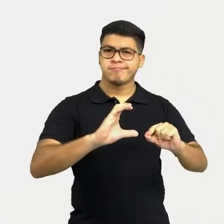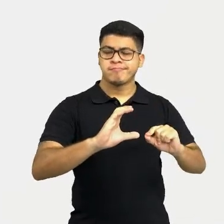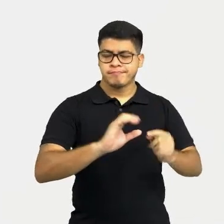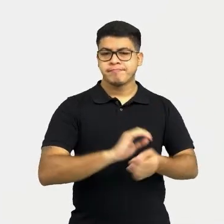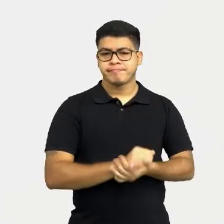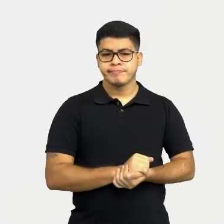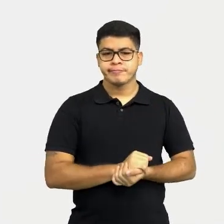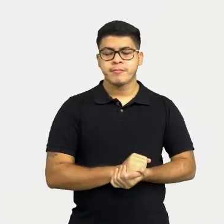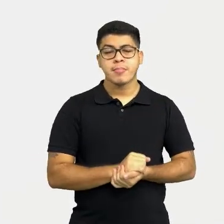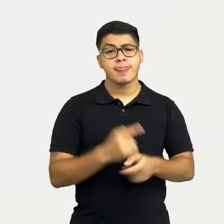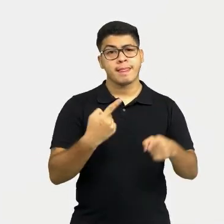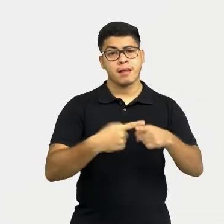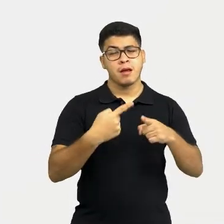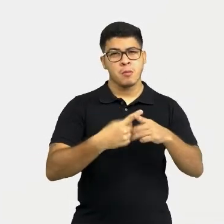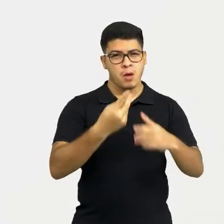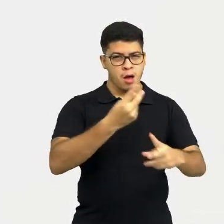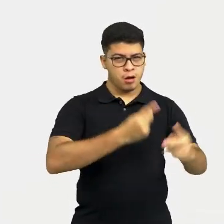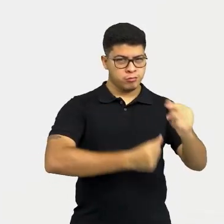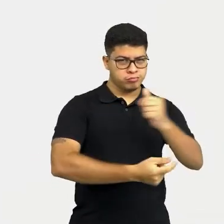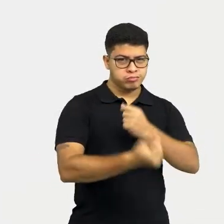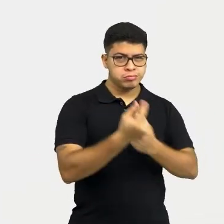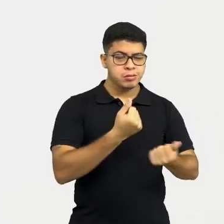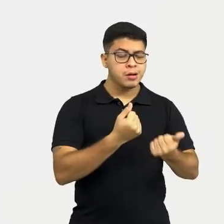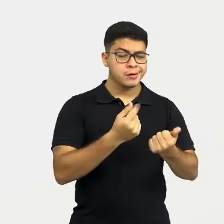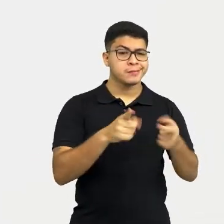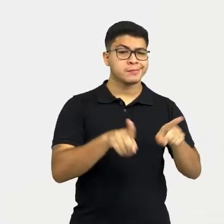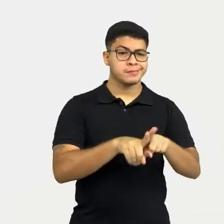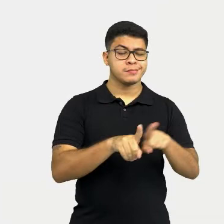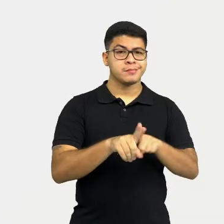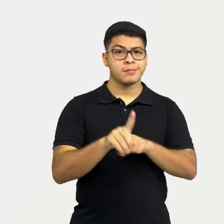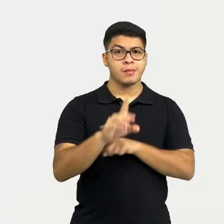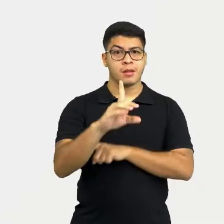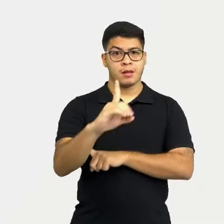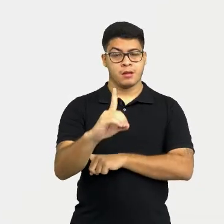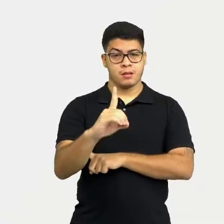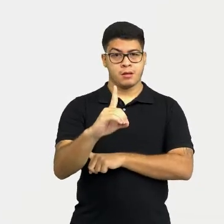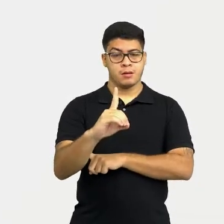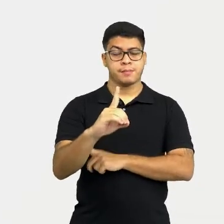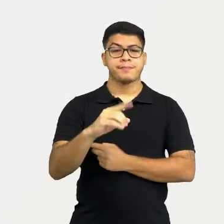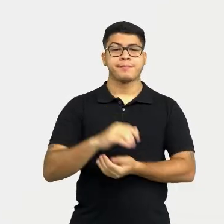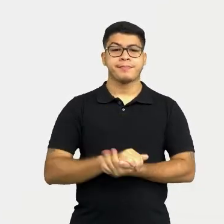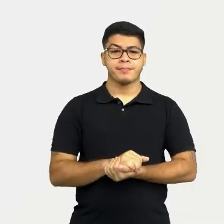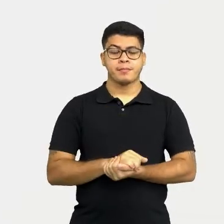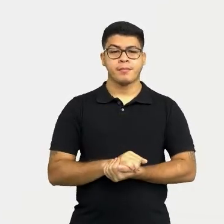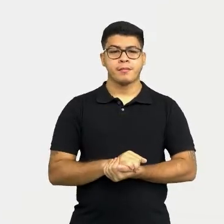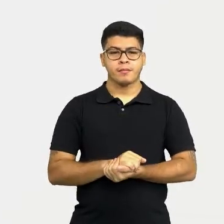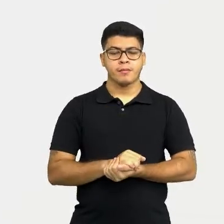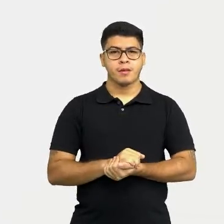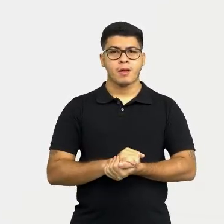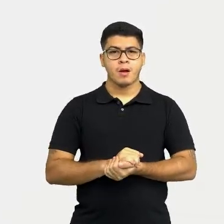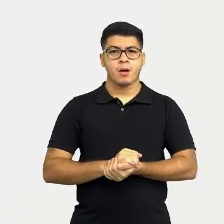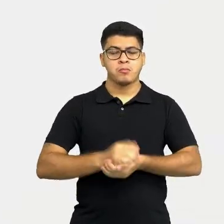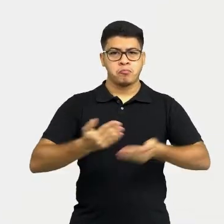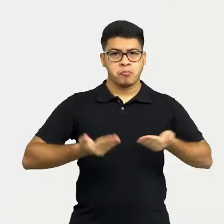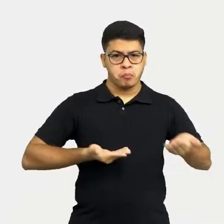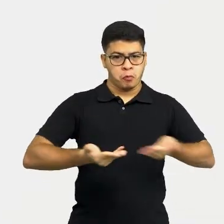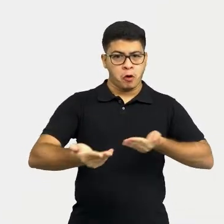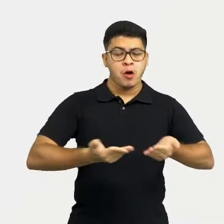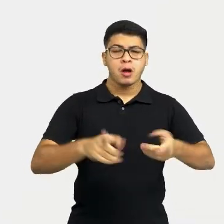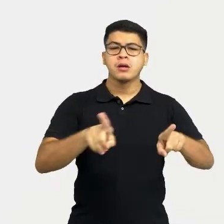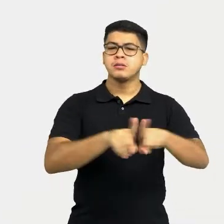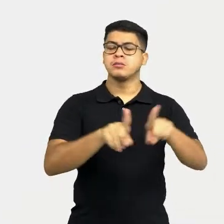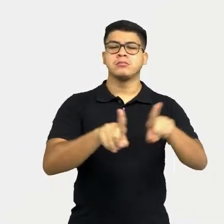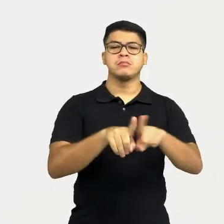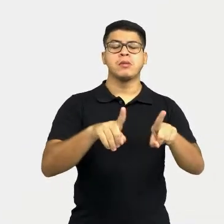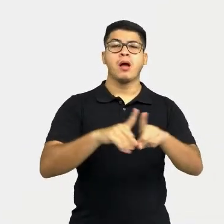questão do lucro, que é uma característica do sistema capitalista, como nós vimos, né? A letra D, emprego de mão de obra barata, está correto,